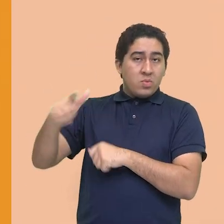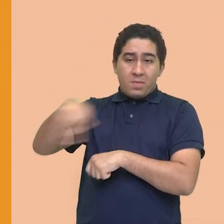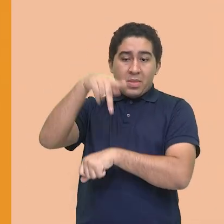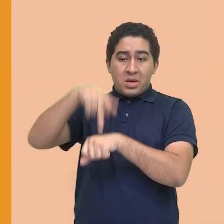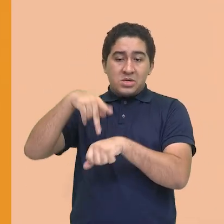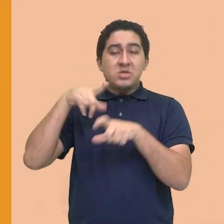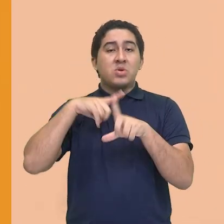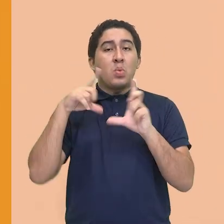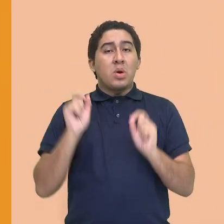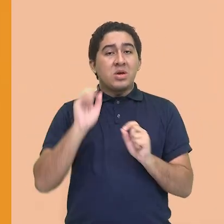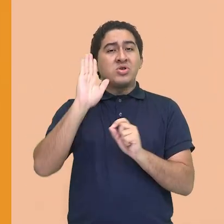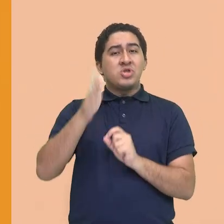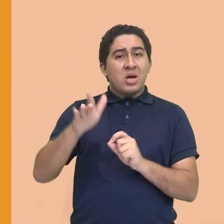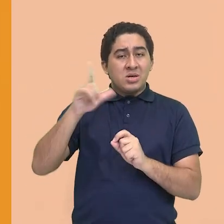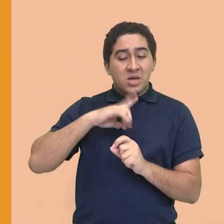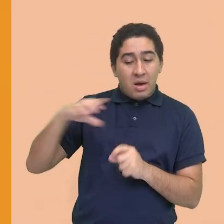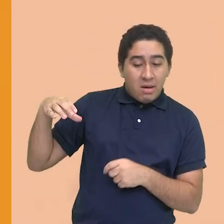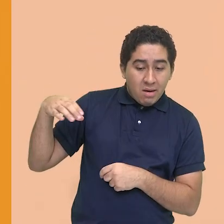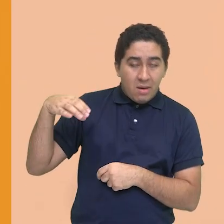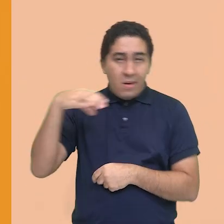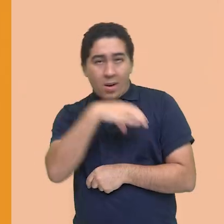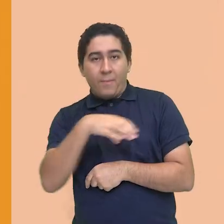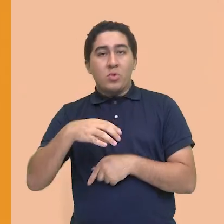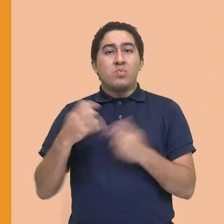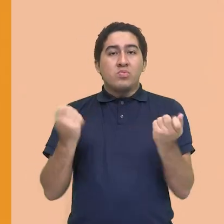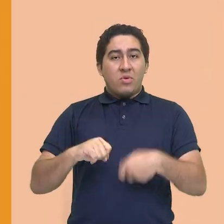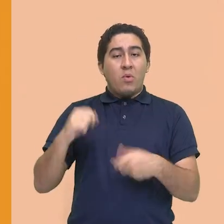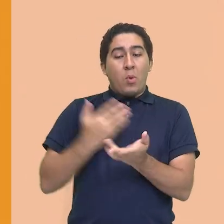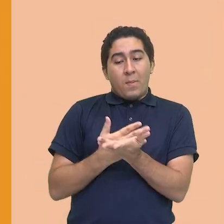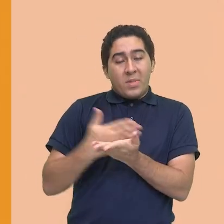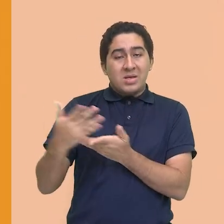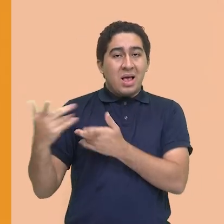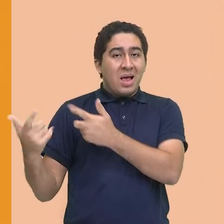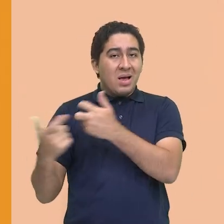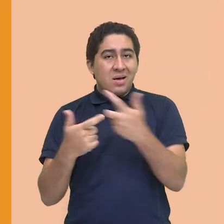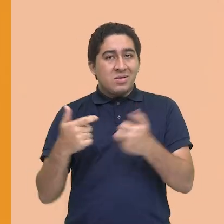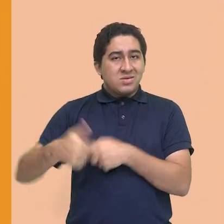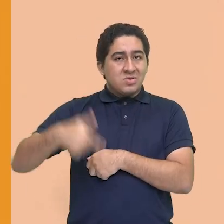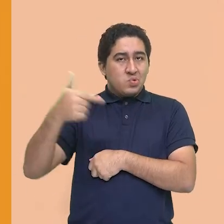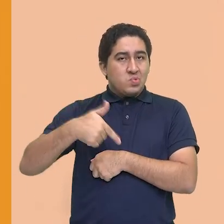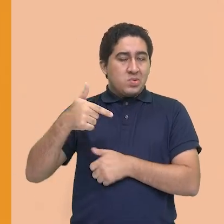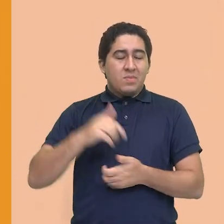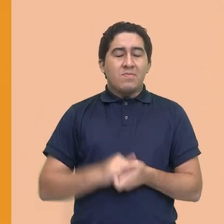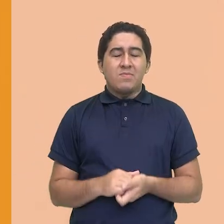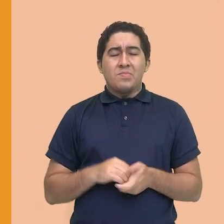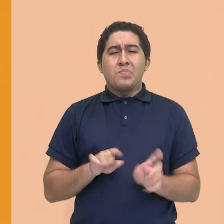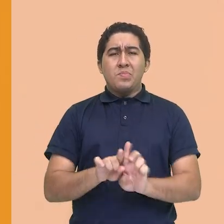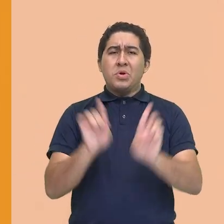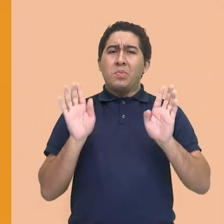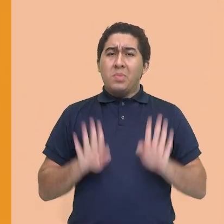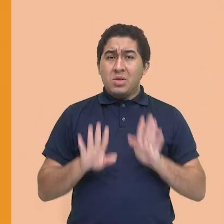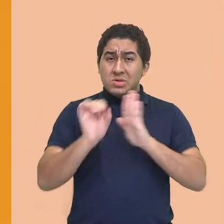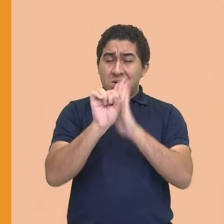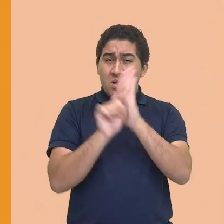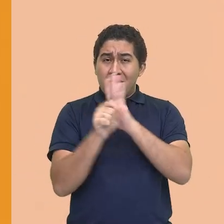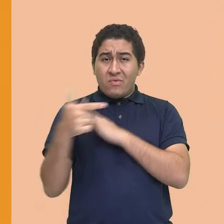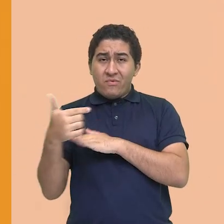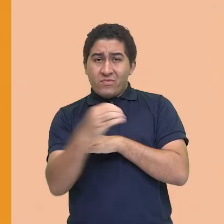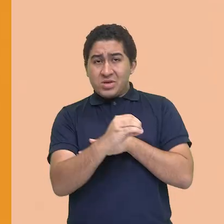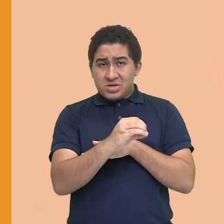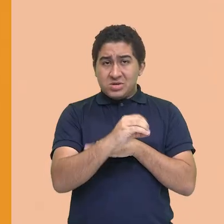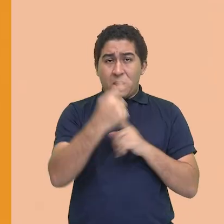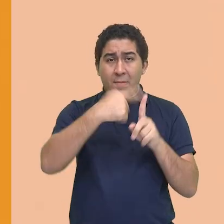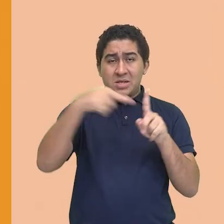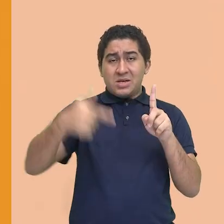em pleno vapor, digamos assim, para a Segunda Guerra Mundial. Mas, professor, e no século XX? Segunda metade do